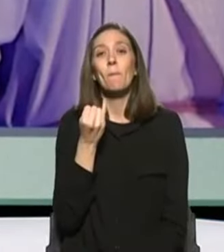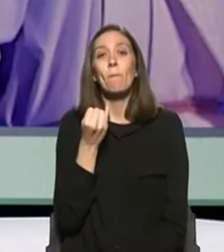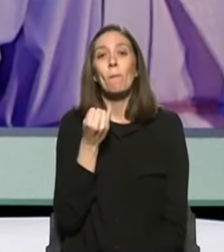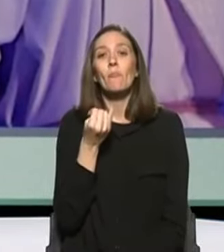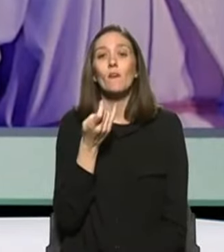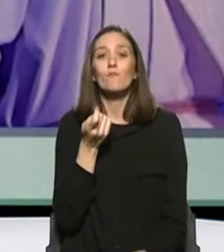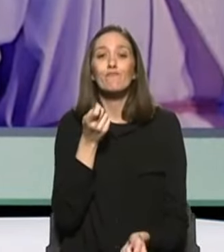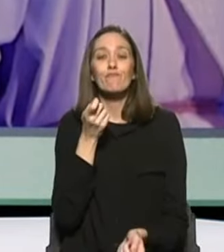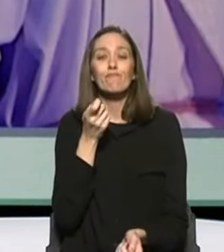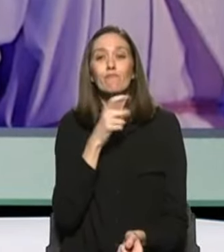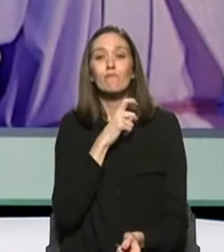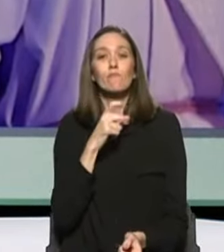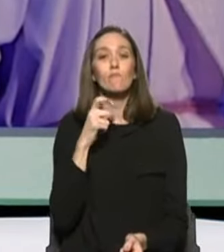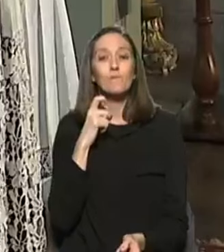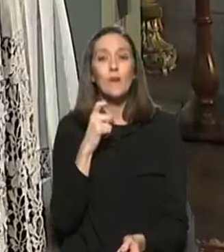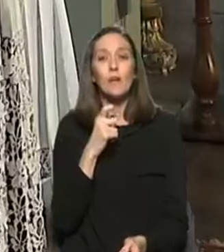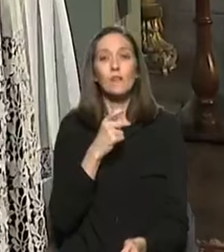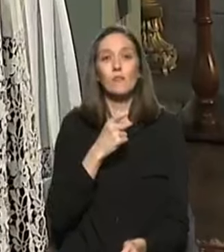Esteves Domingos.